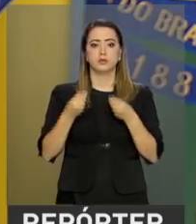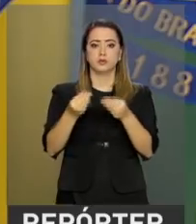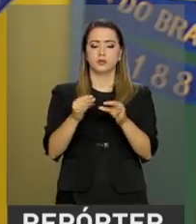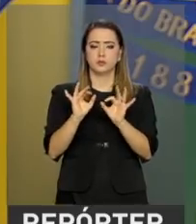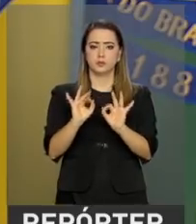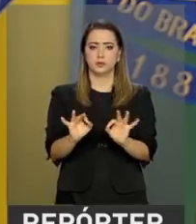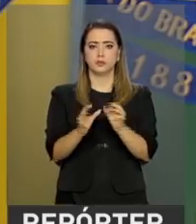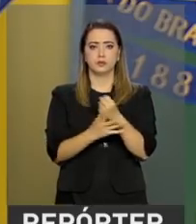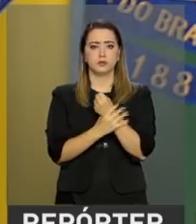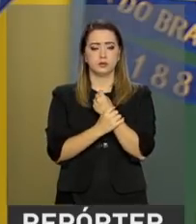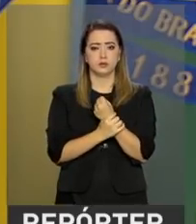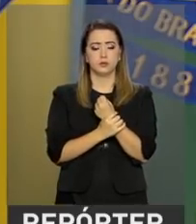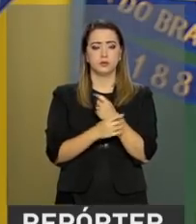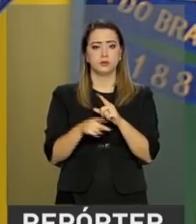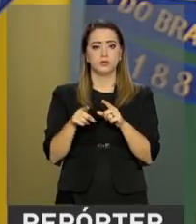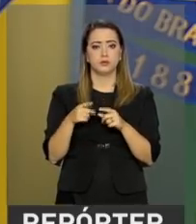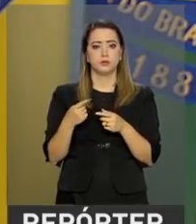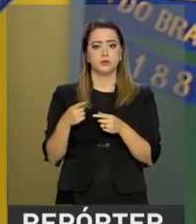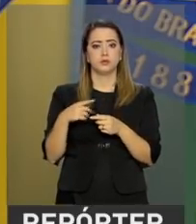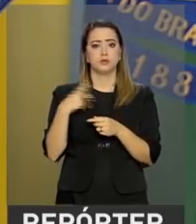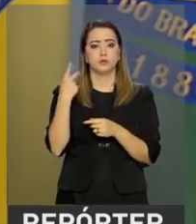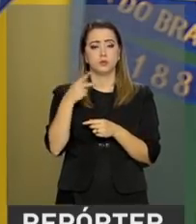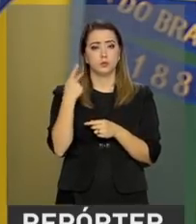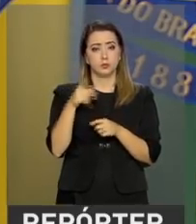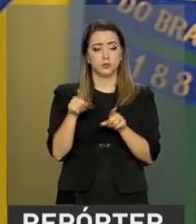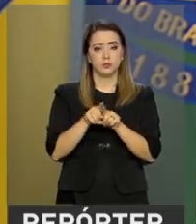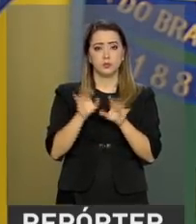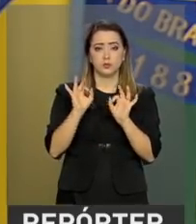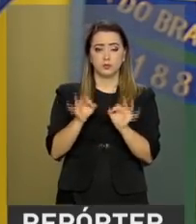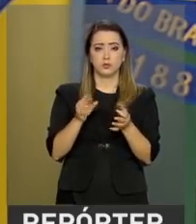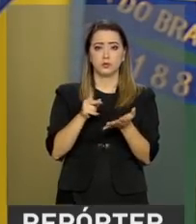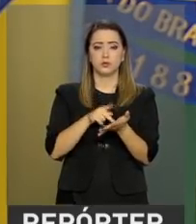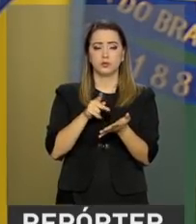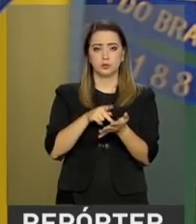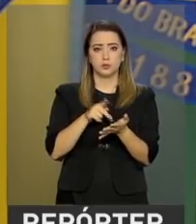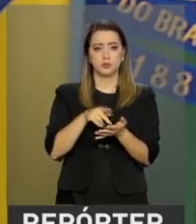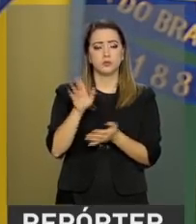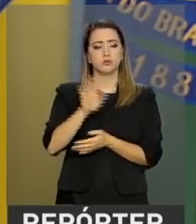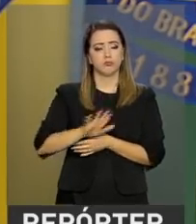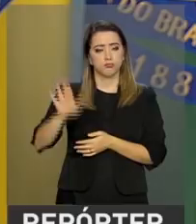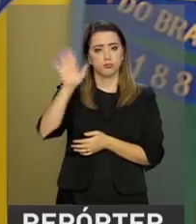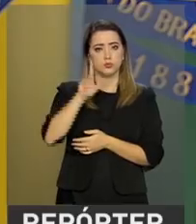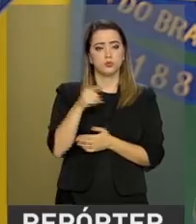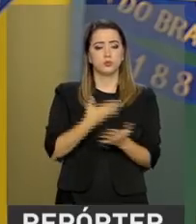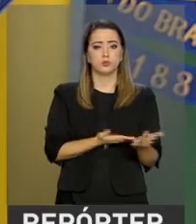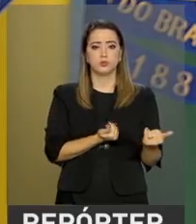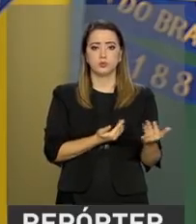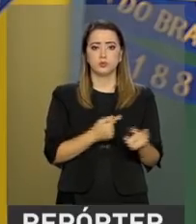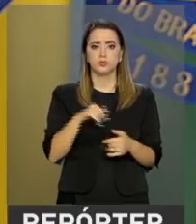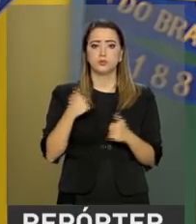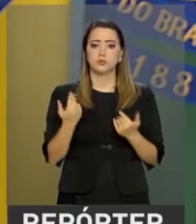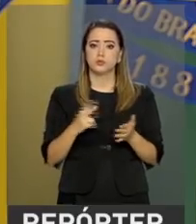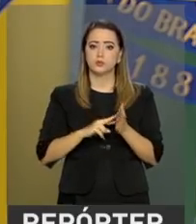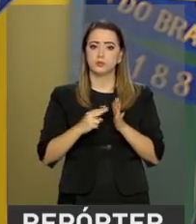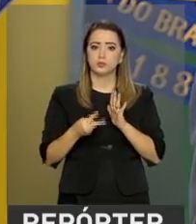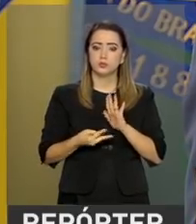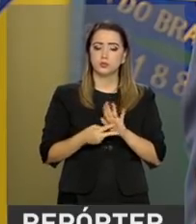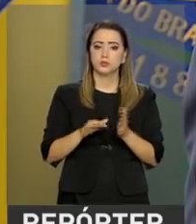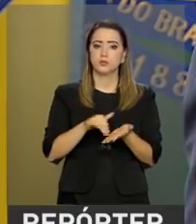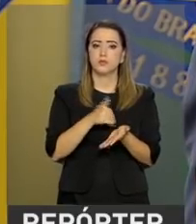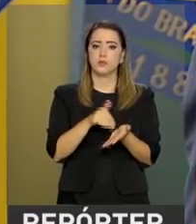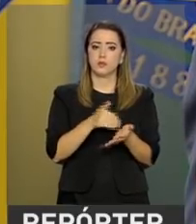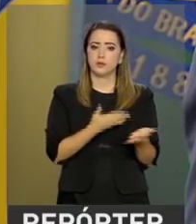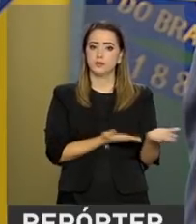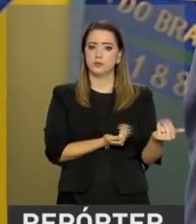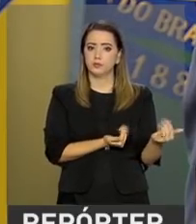como ficou dito aqui uma abordagem verdadeiramente nacional para os nossos jovens ou seja a secretaria da